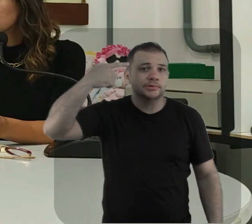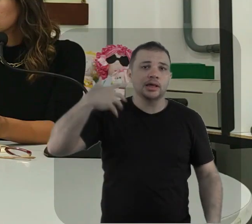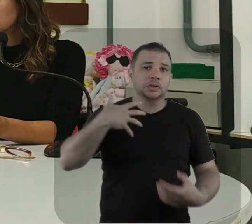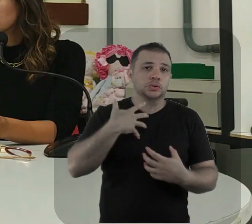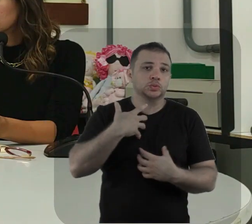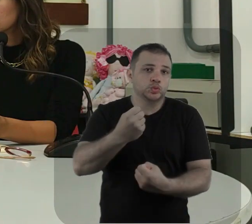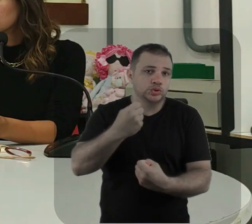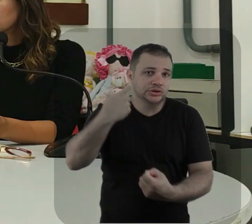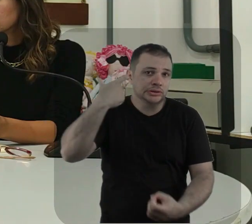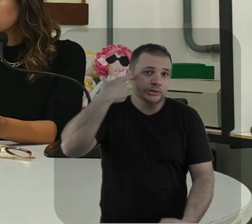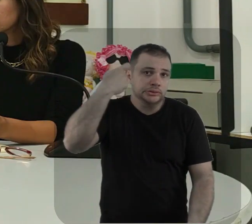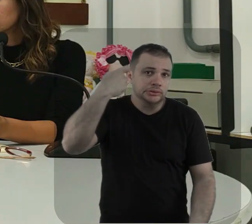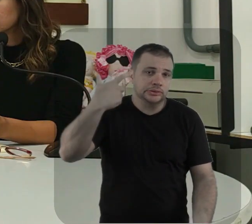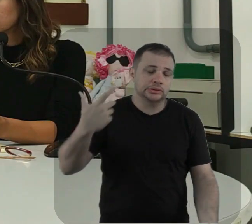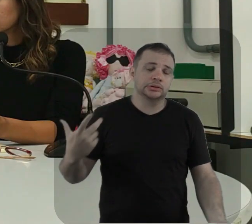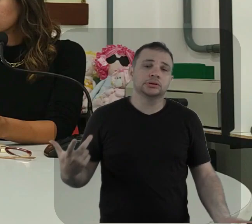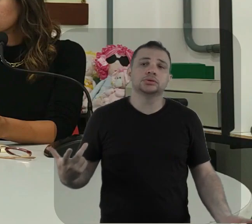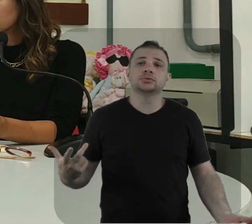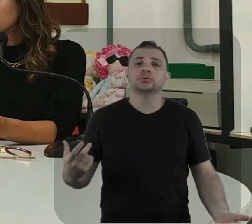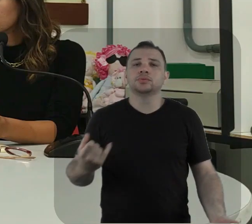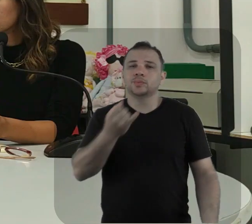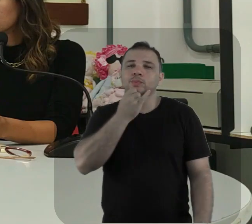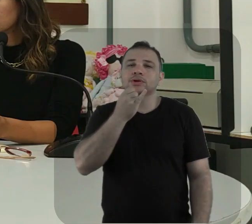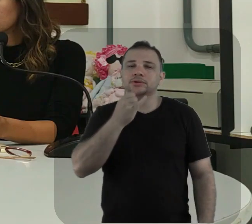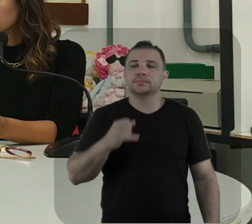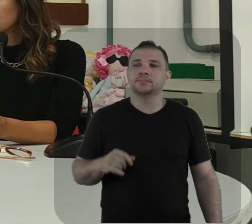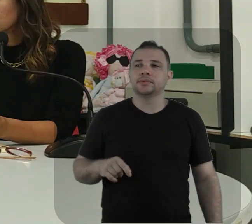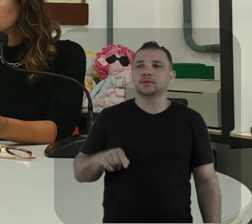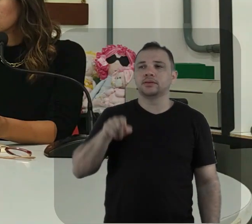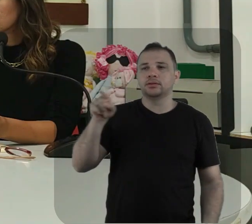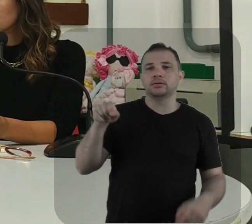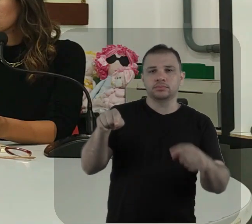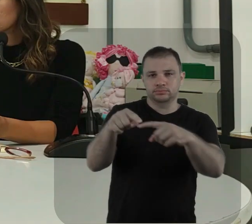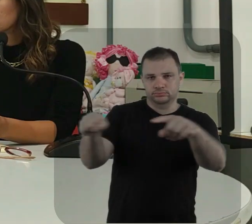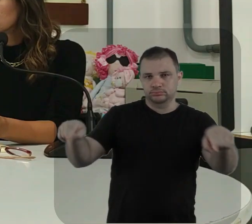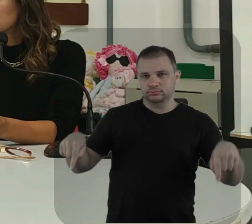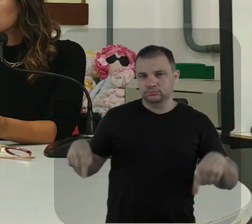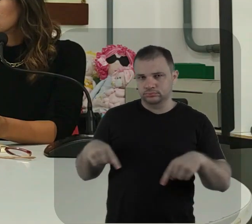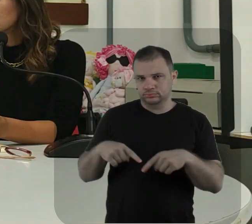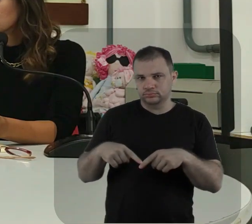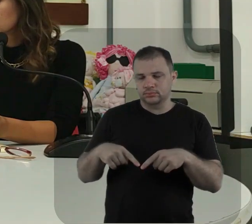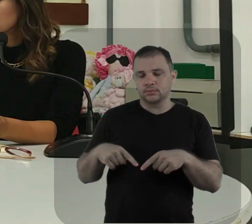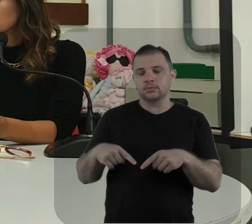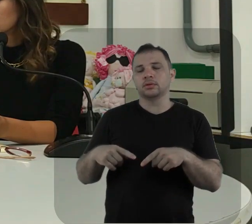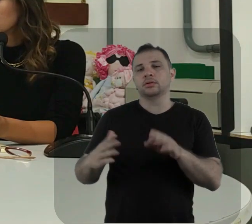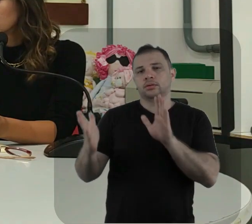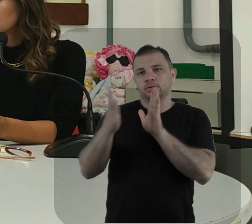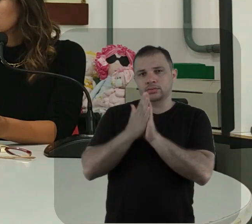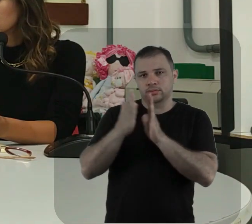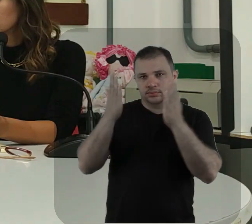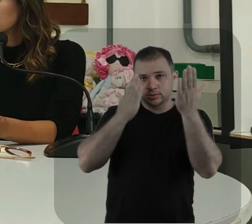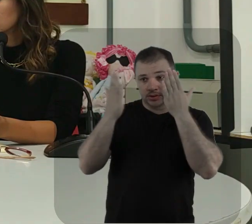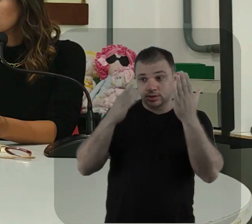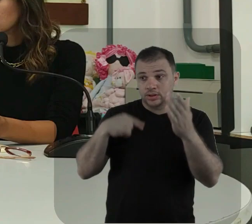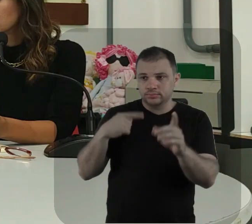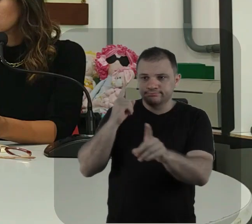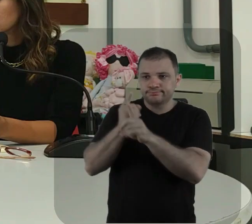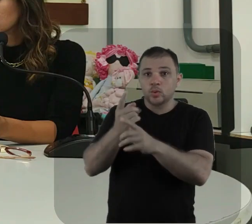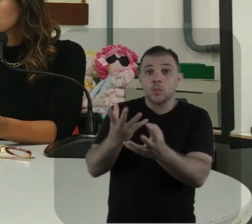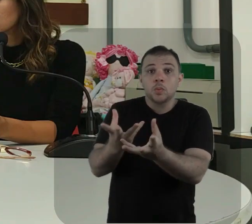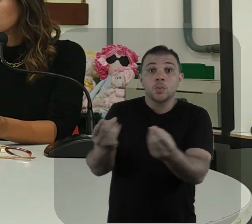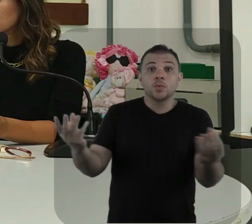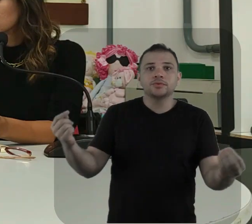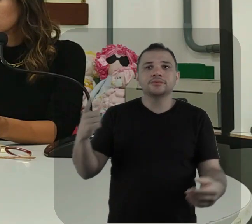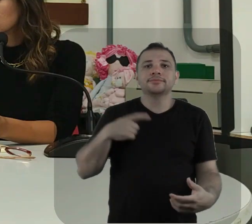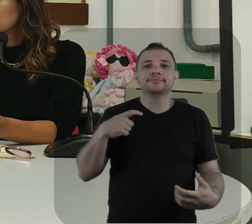todo comportamento suicida, né, lá no ambulatório, por exemplo, e dentro do consultório, quanto tem crescido também os casos